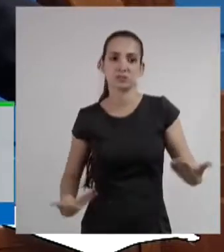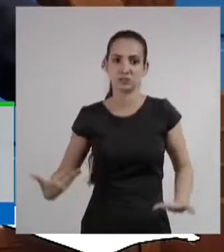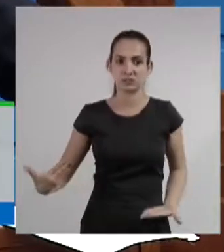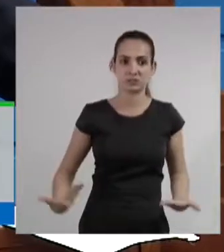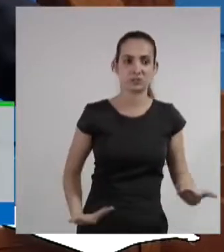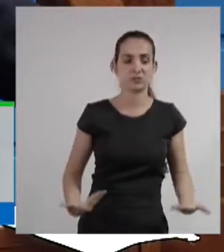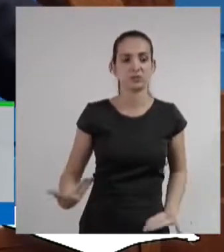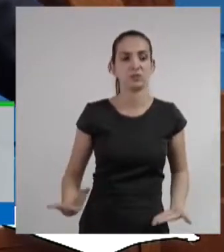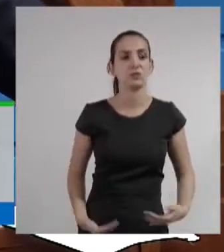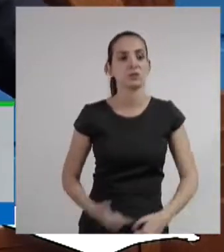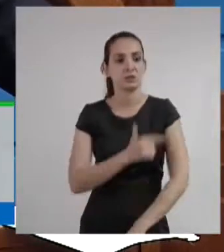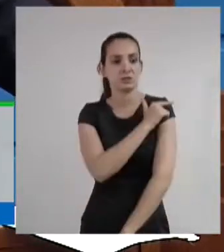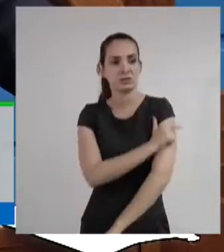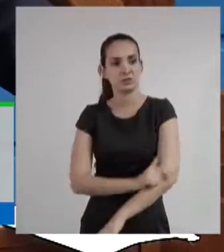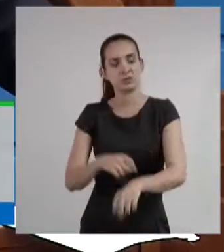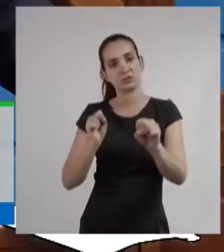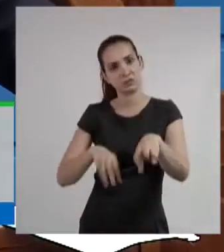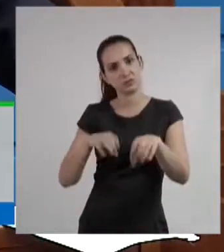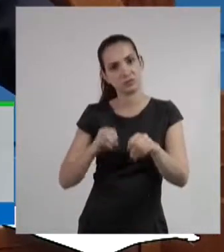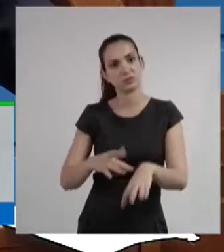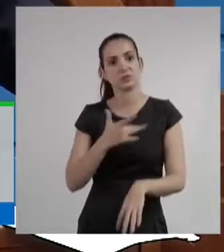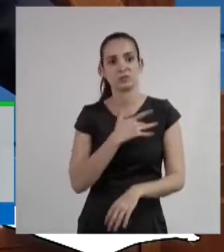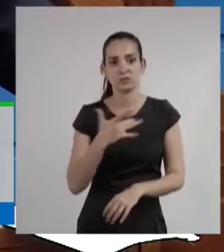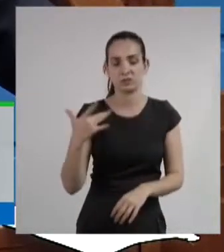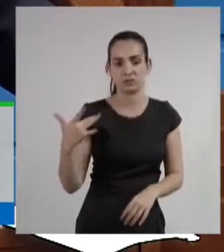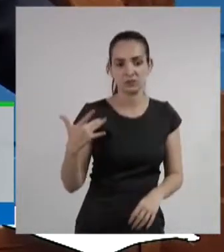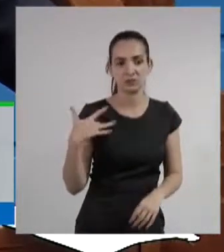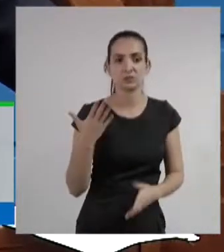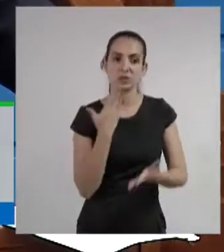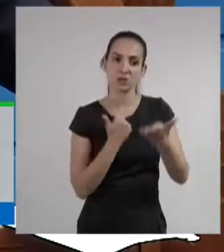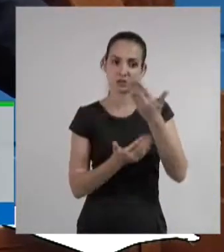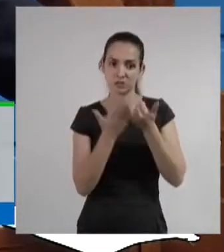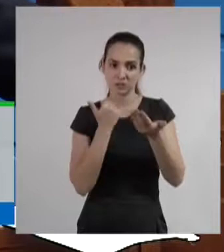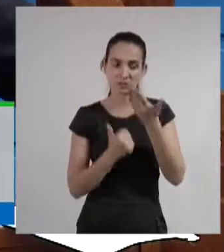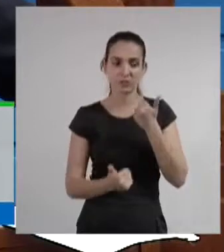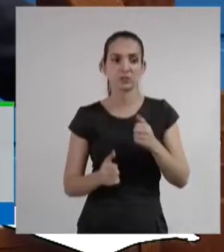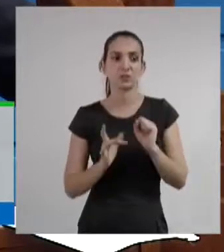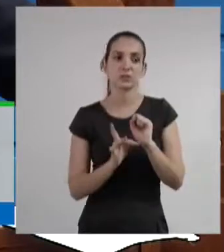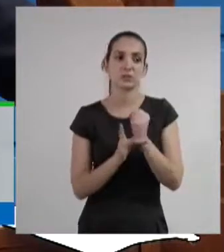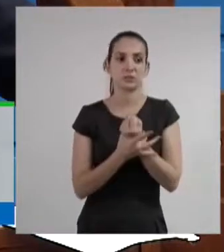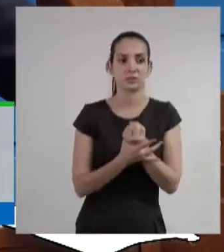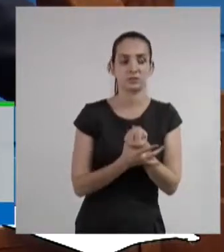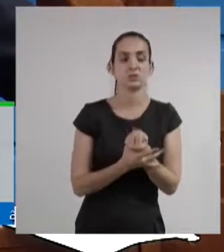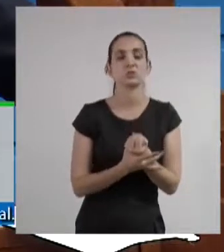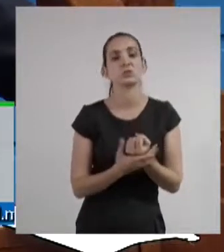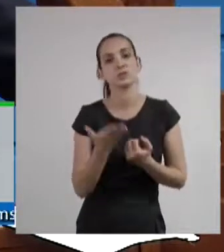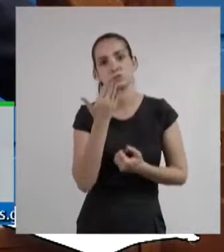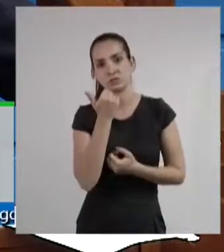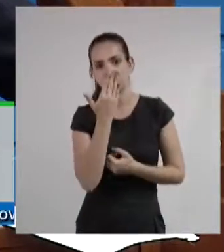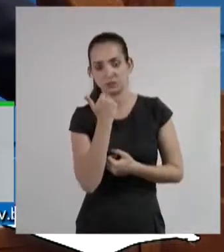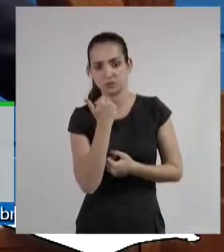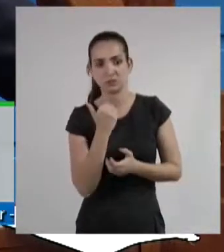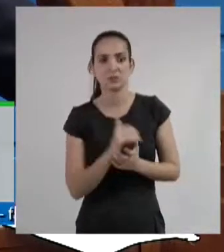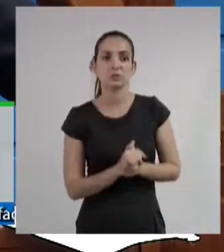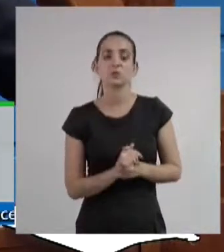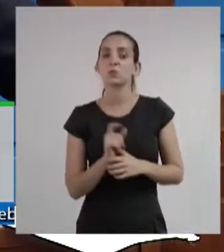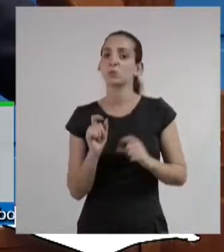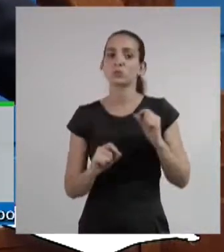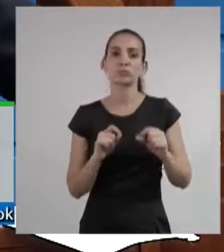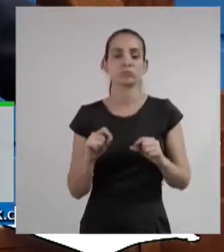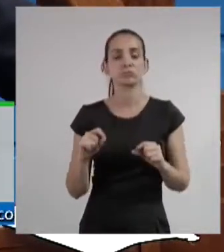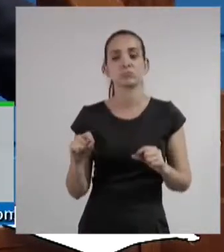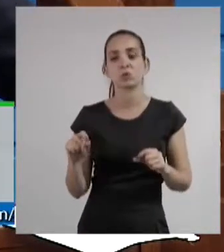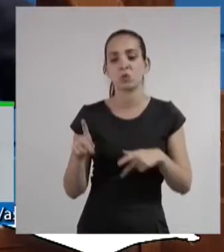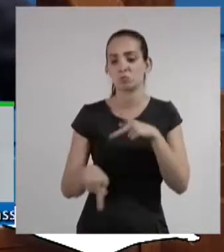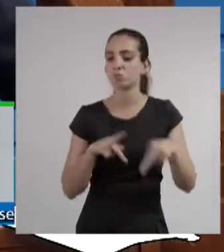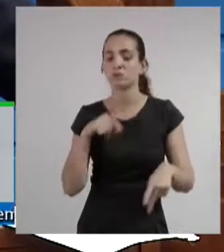serviços, à educação, à saúde, à alimentação, à segurança alimentar, onde isso não é